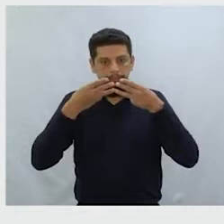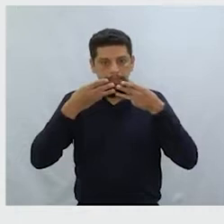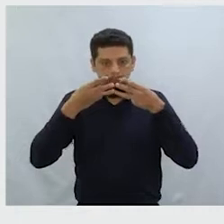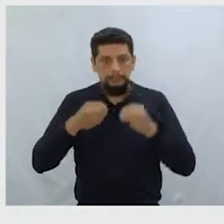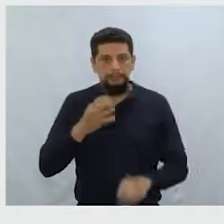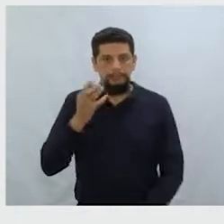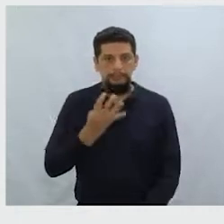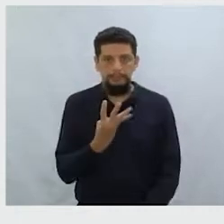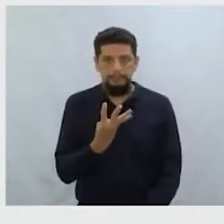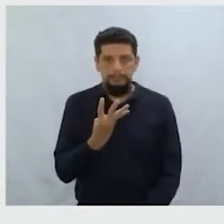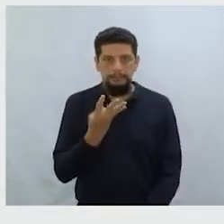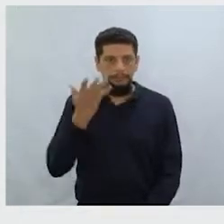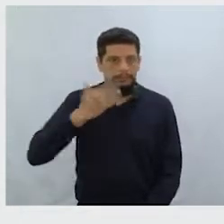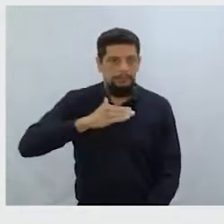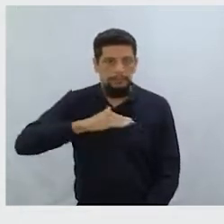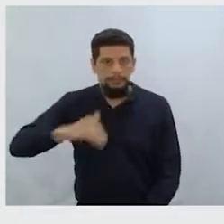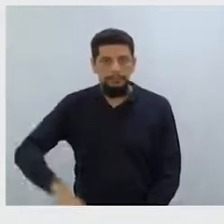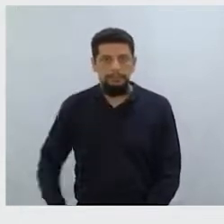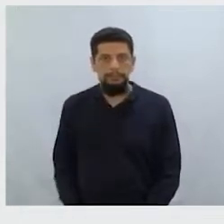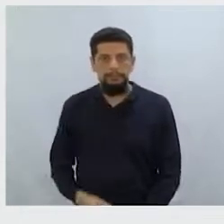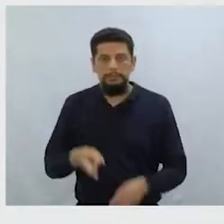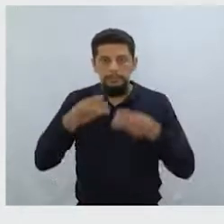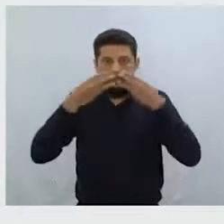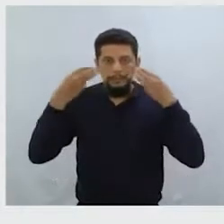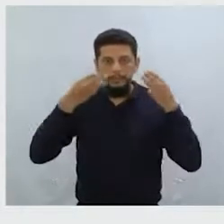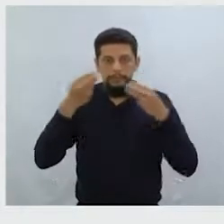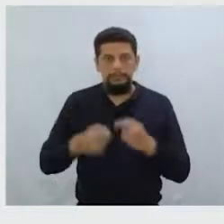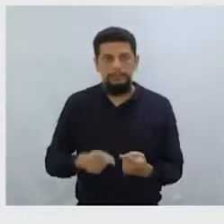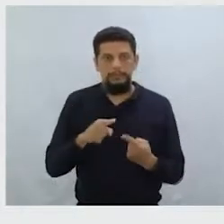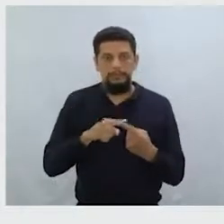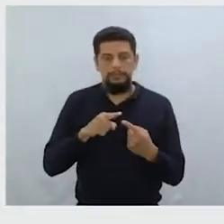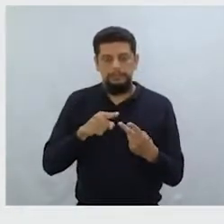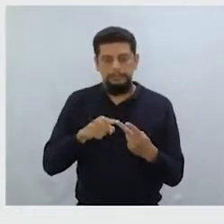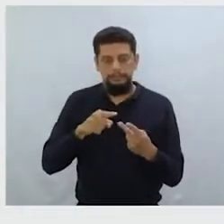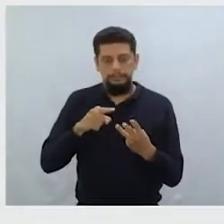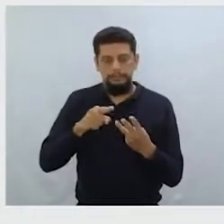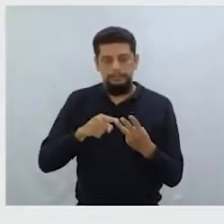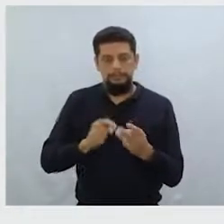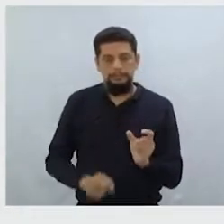1, 2, 3, 4. 4 crianças. Gato,